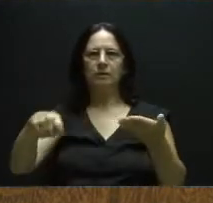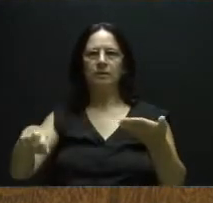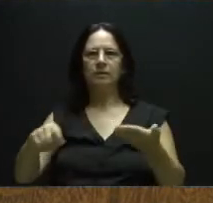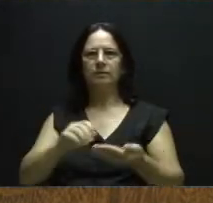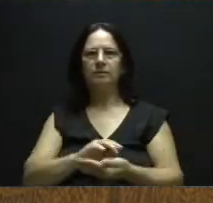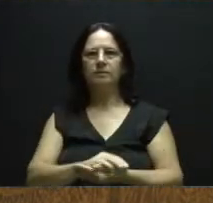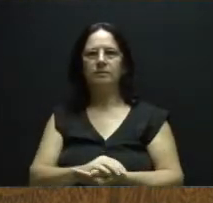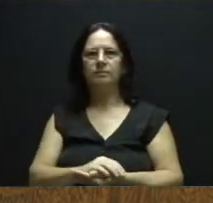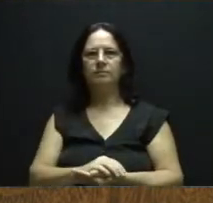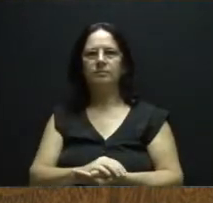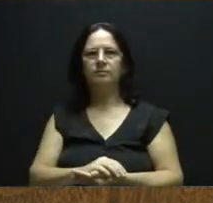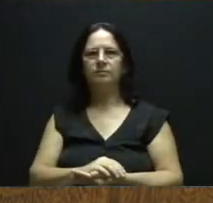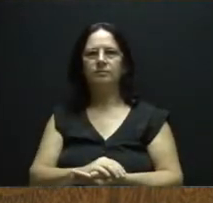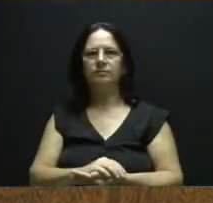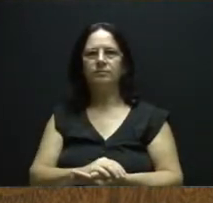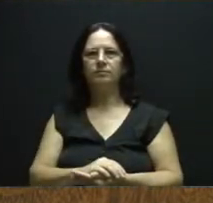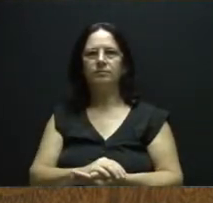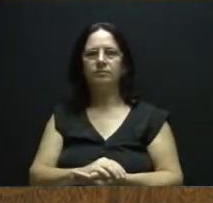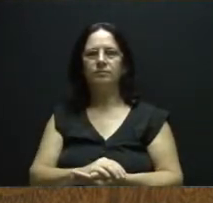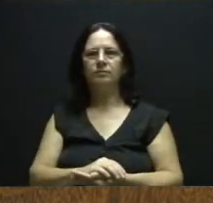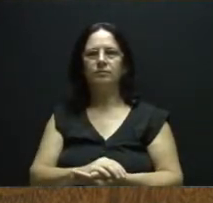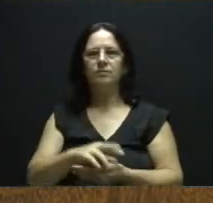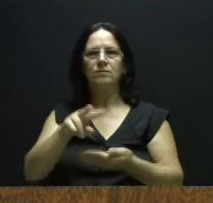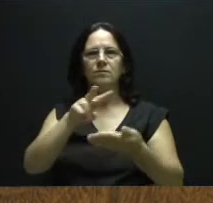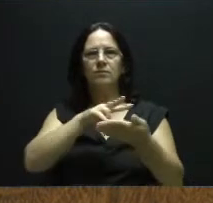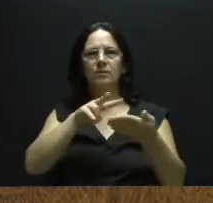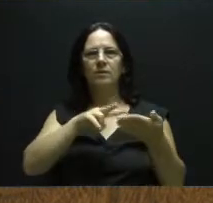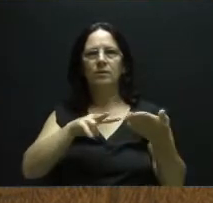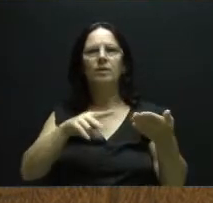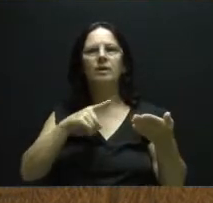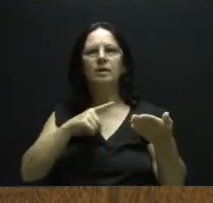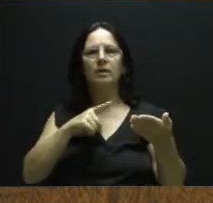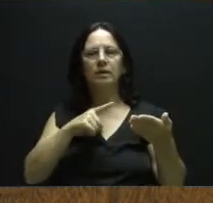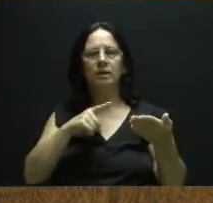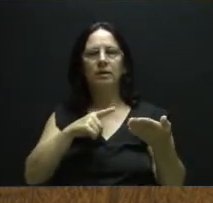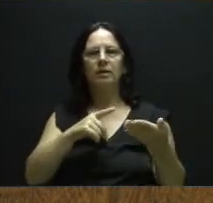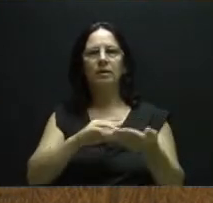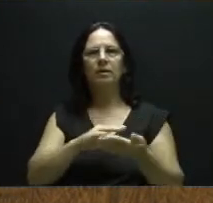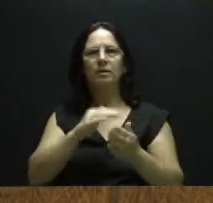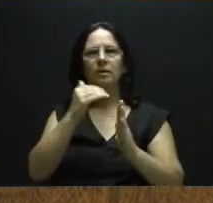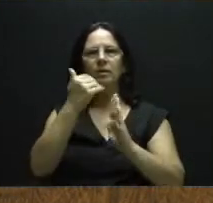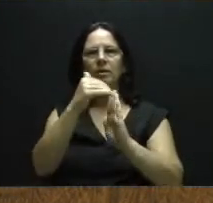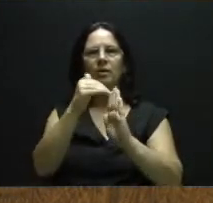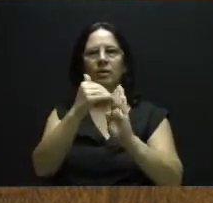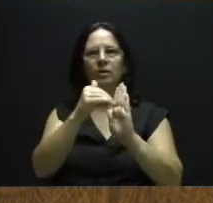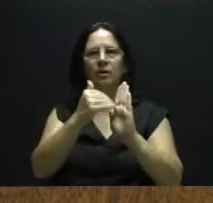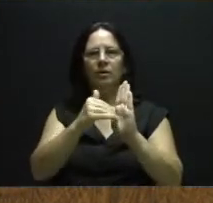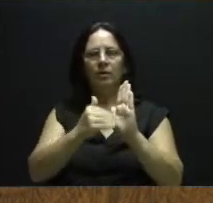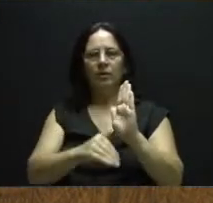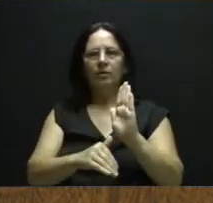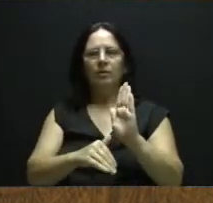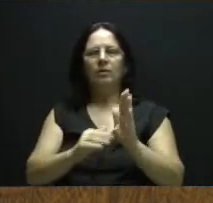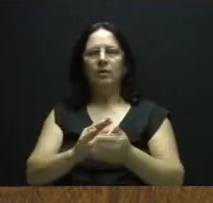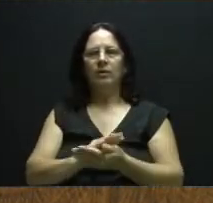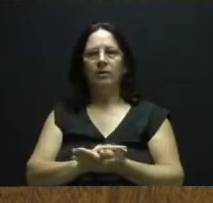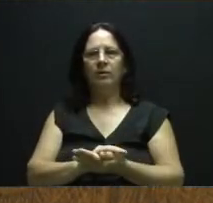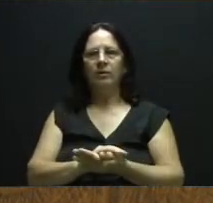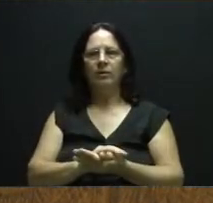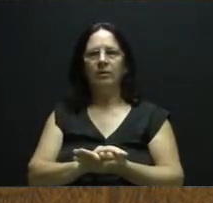seguir transcrevemos a propositura encontra se devidamente acompanhada de justificativa